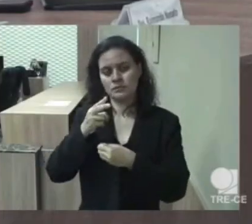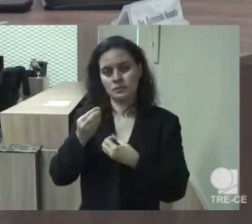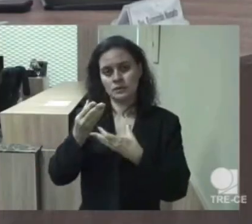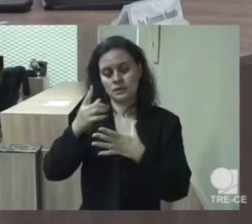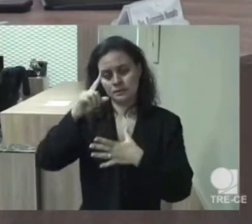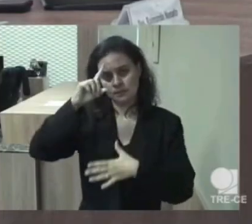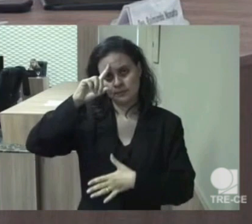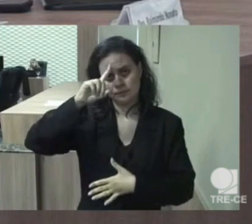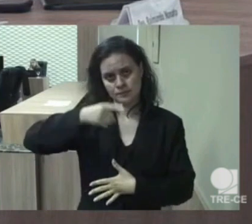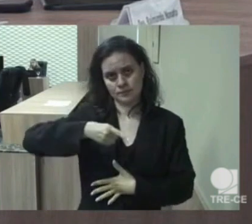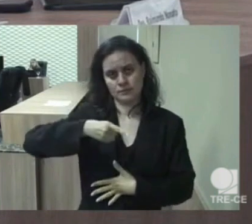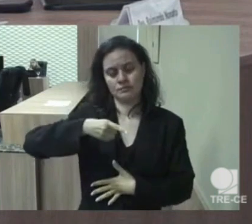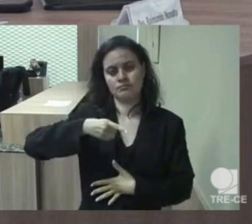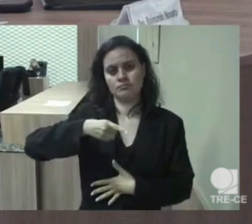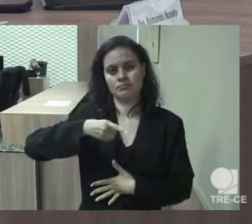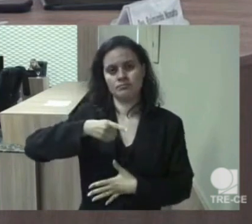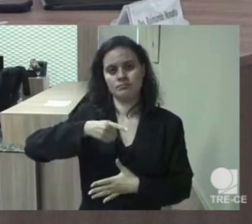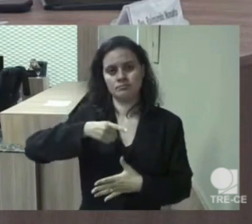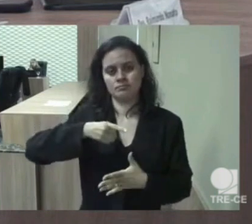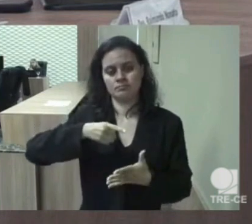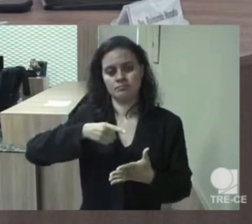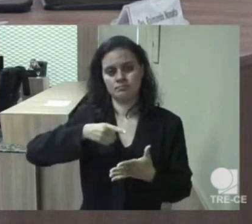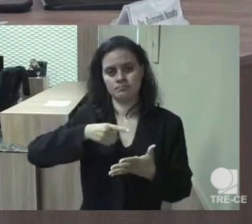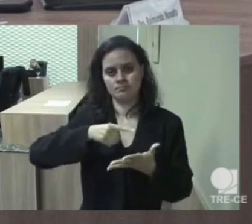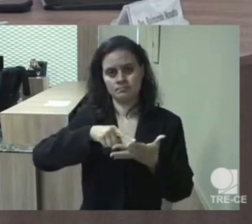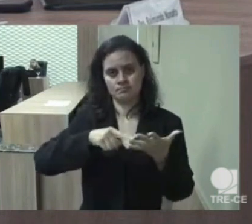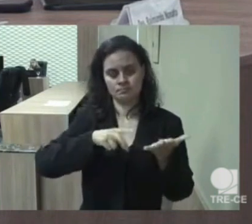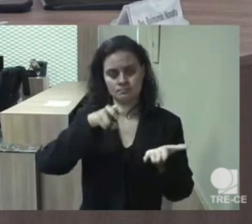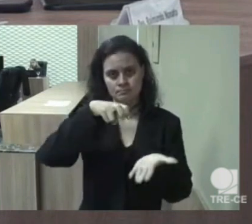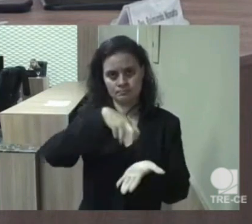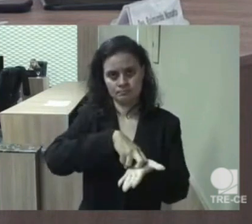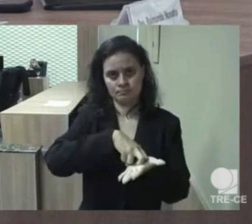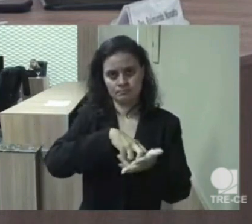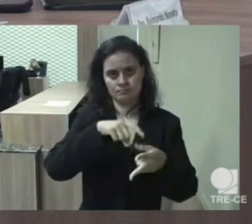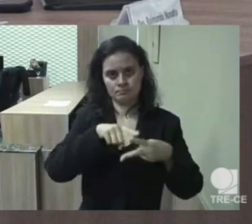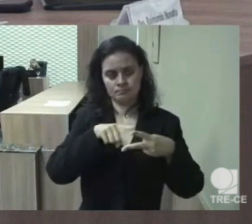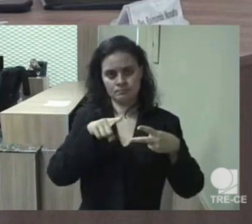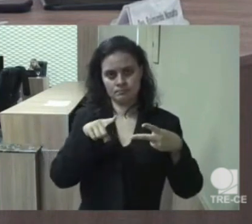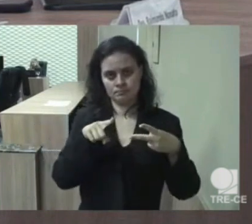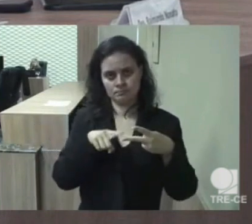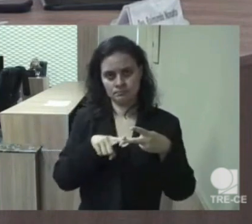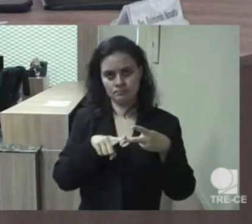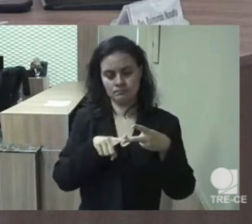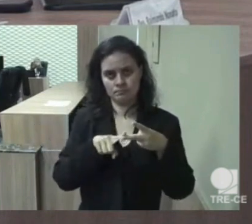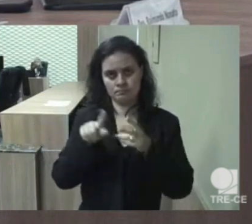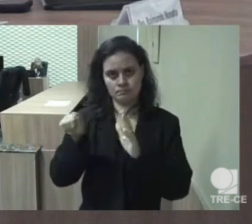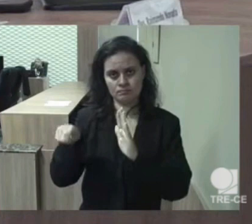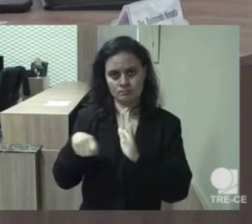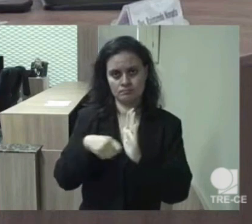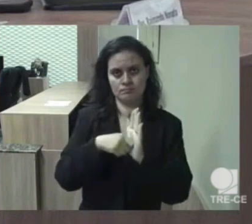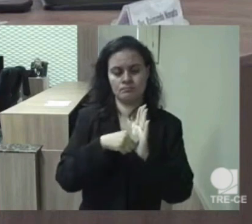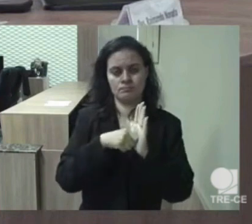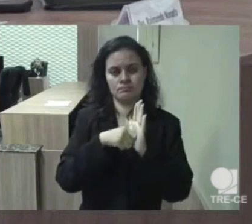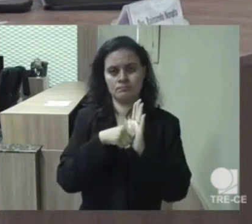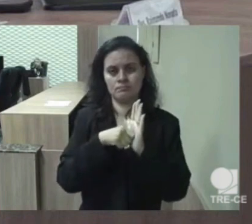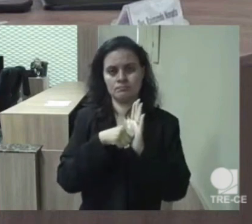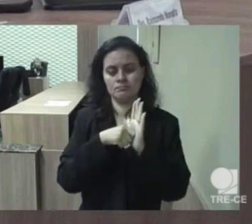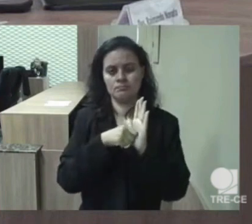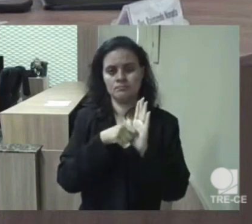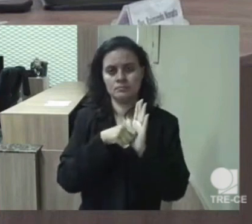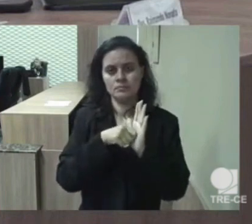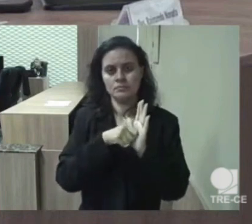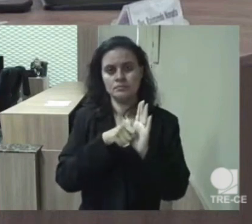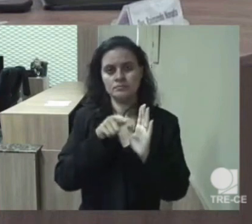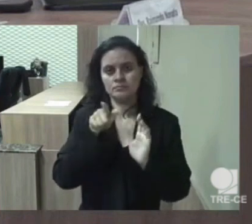Para determinar as duras penalidades imposta pela procedência de